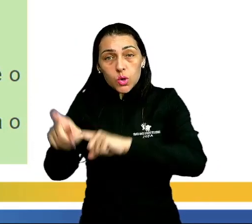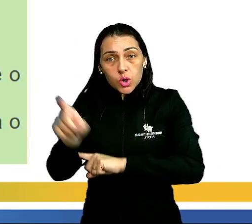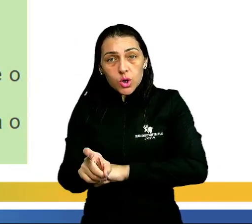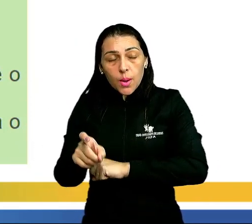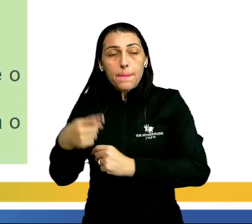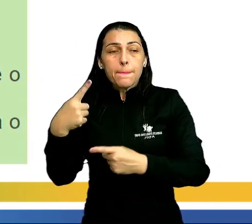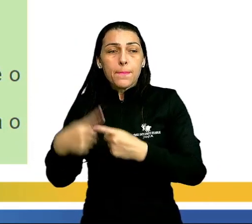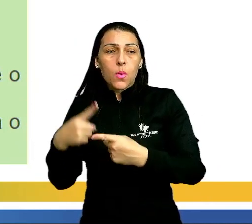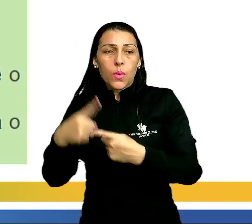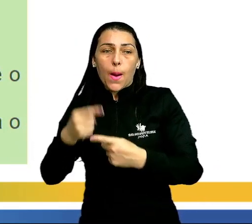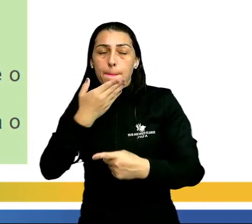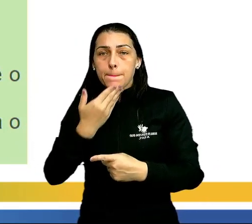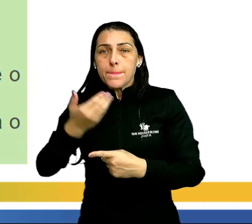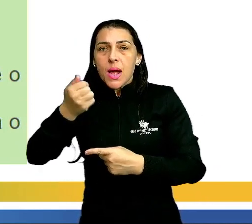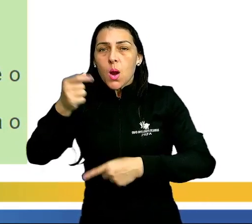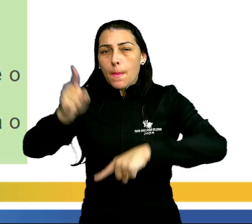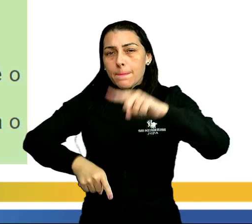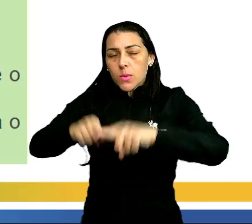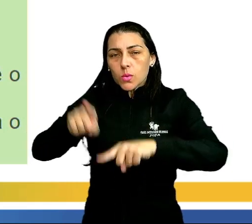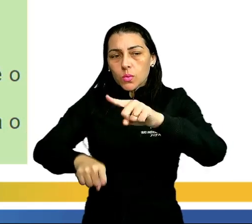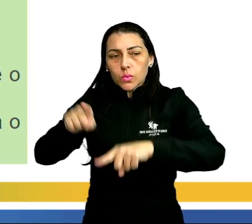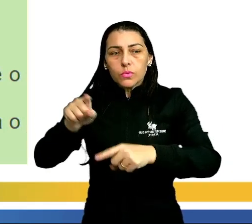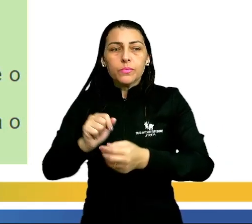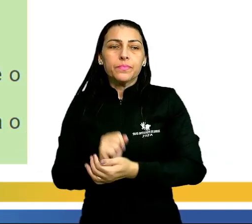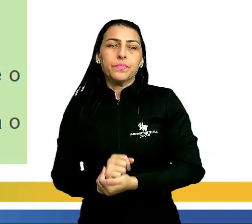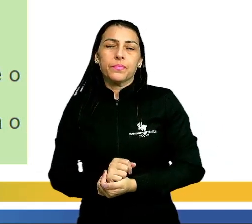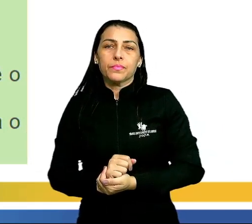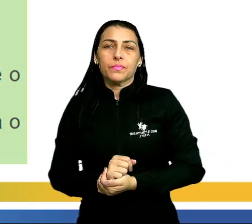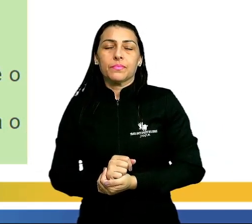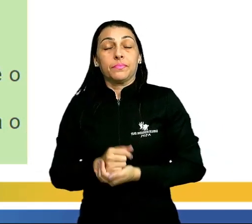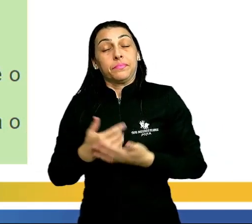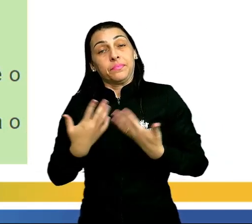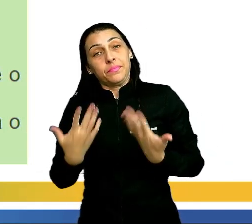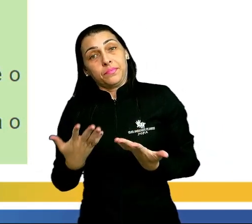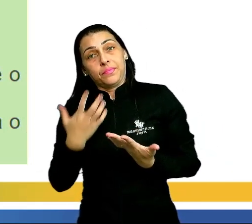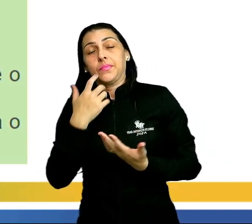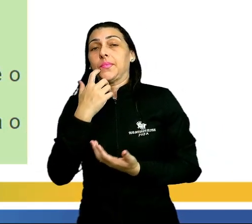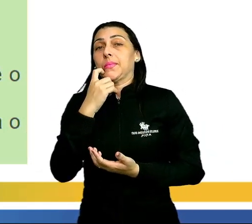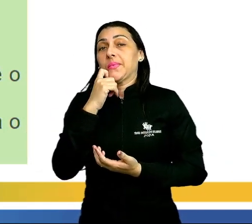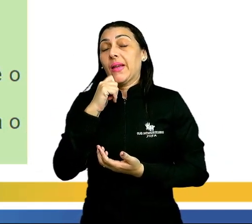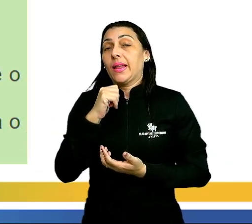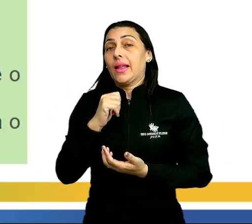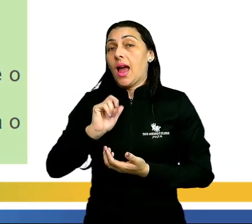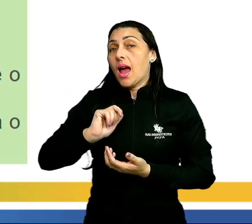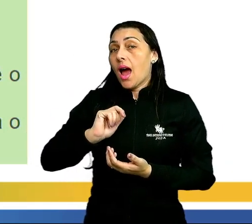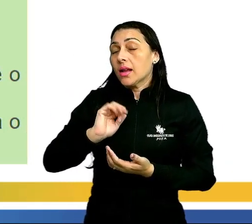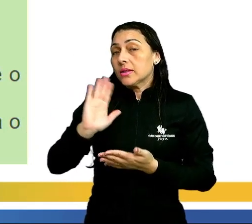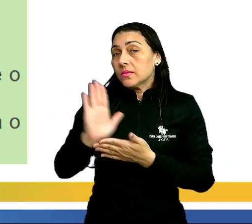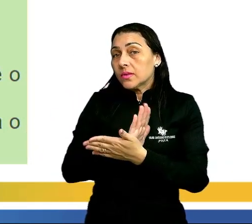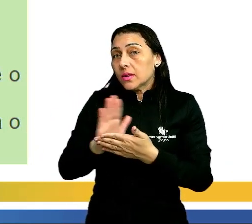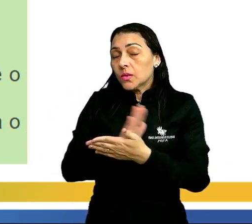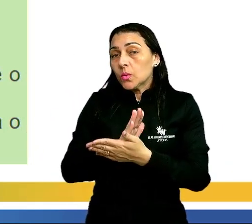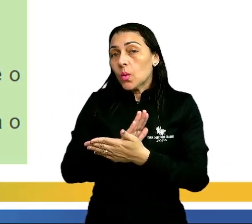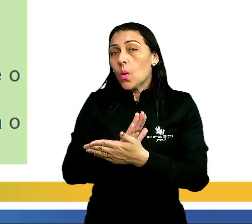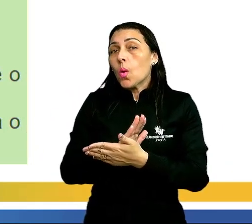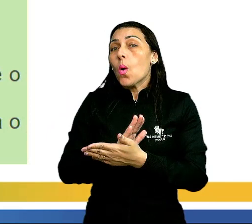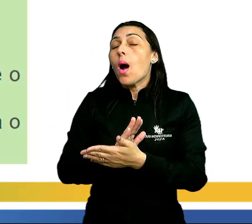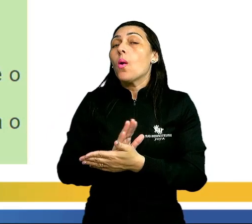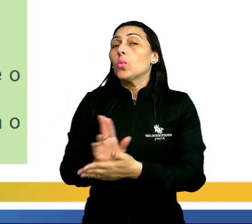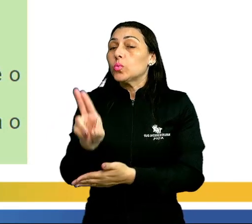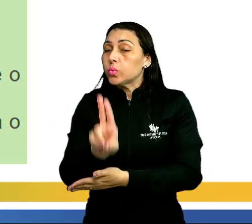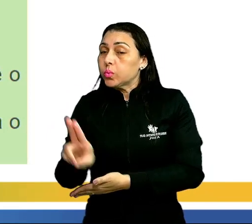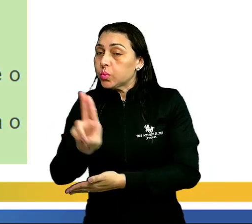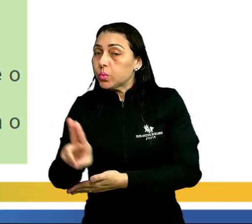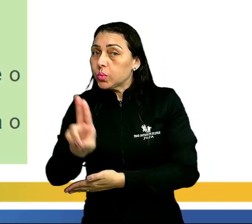X, pois ele é o melhor produto. Ora, nem sempre o grande consumo